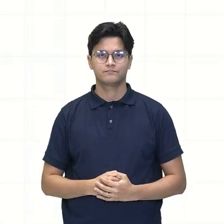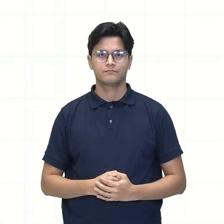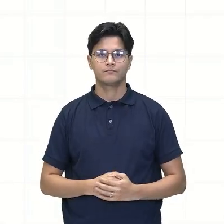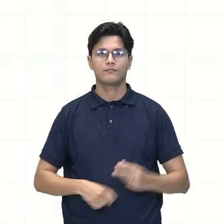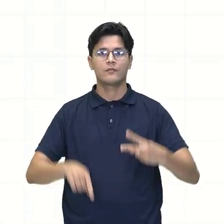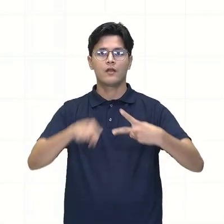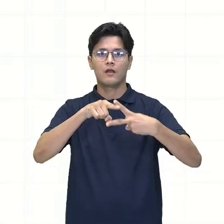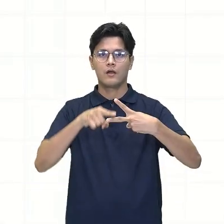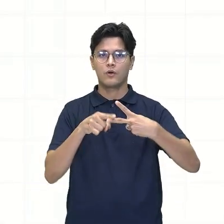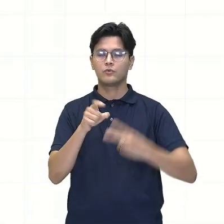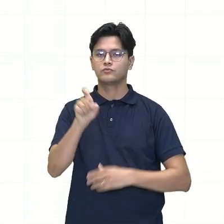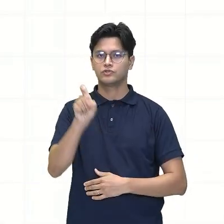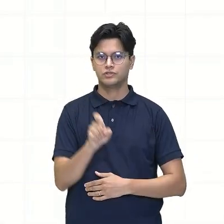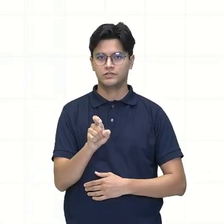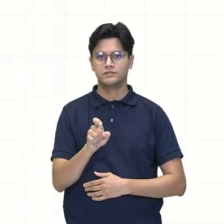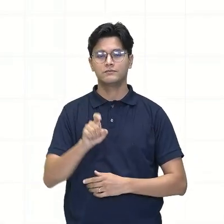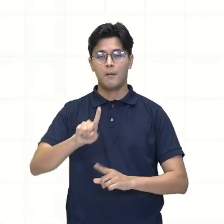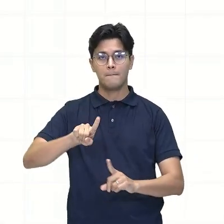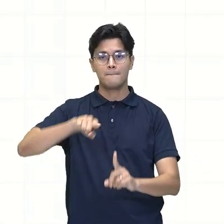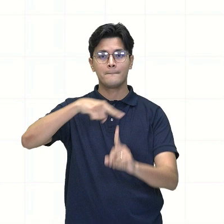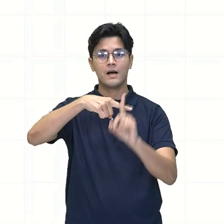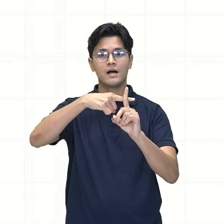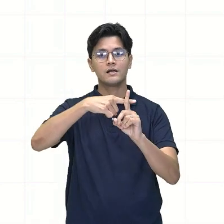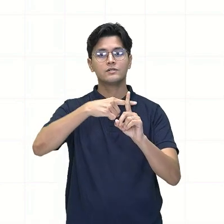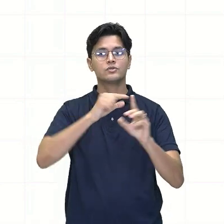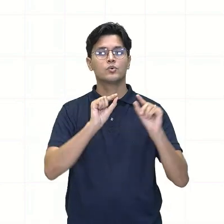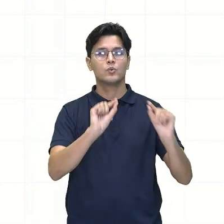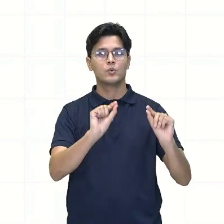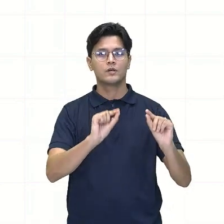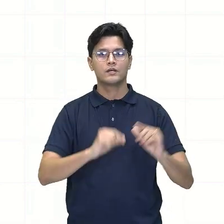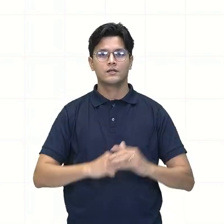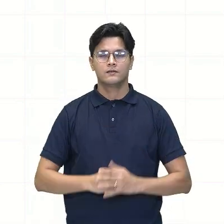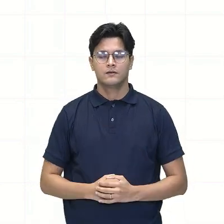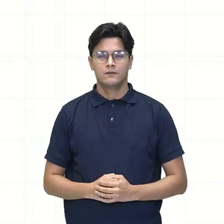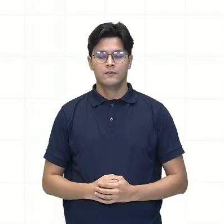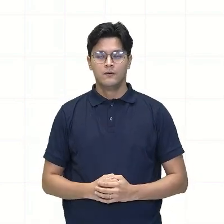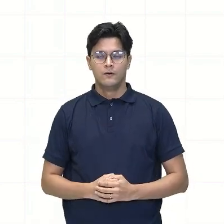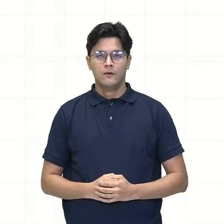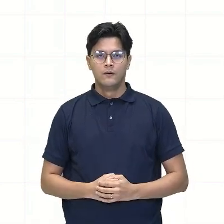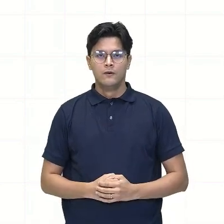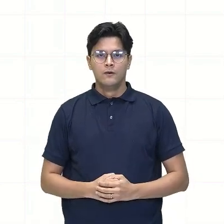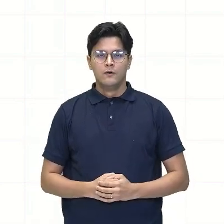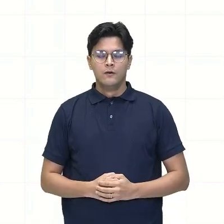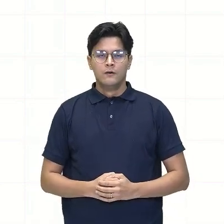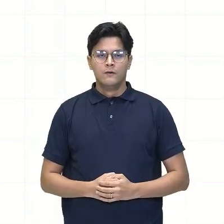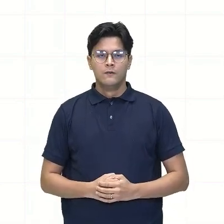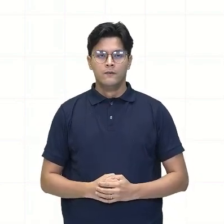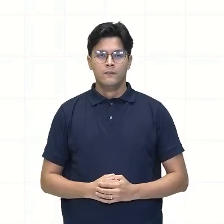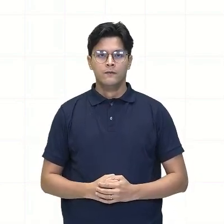x somado com quem? Deixa eu só ajeitar o x que ficou igual ao alfa. X